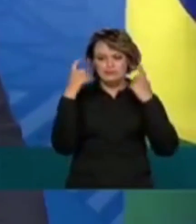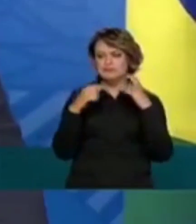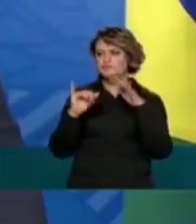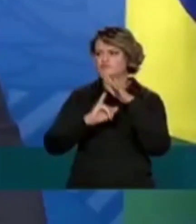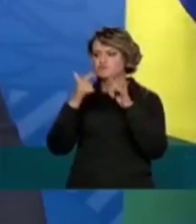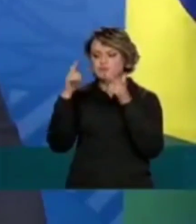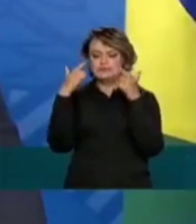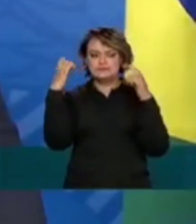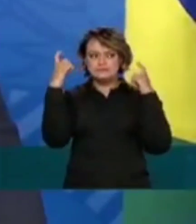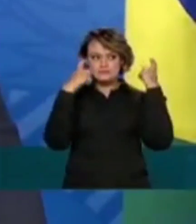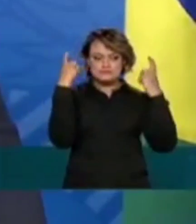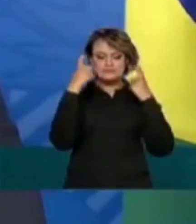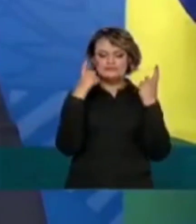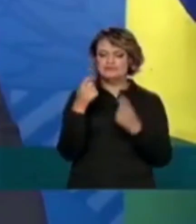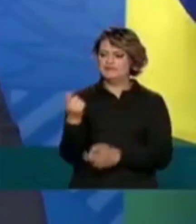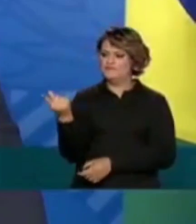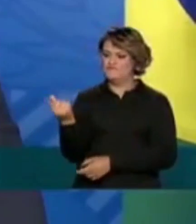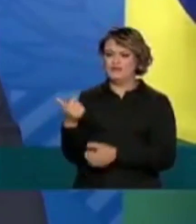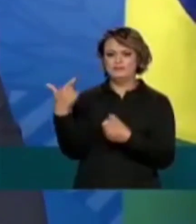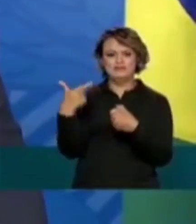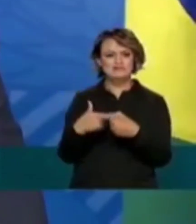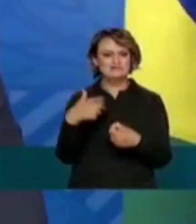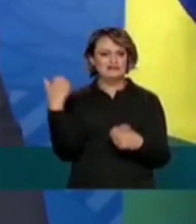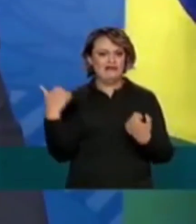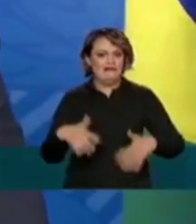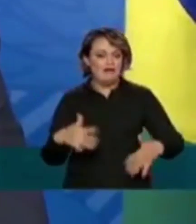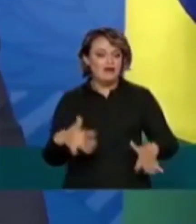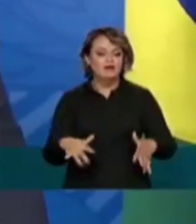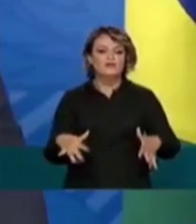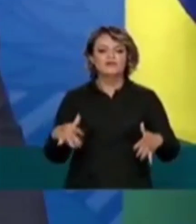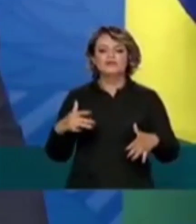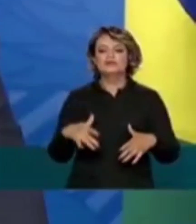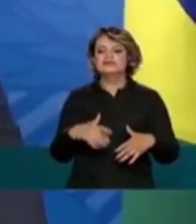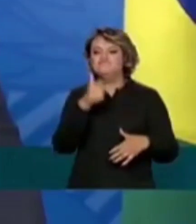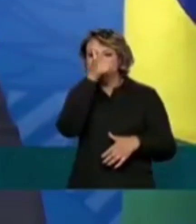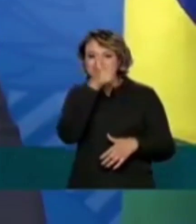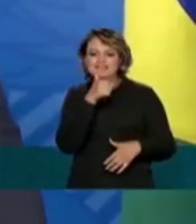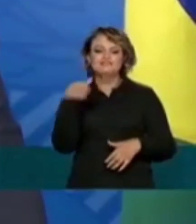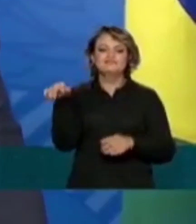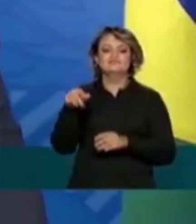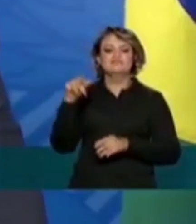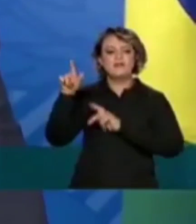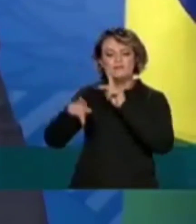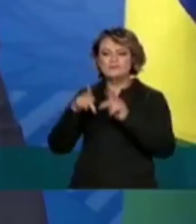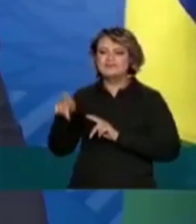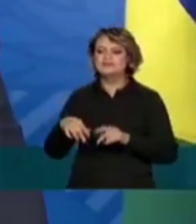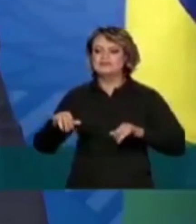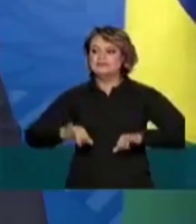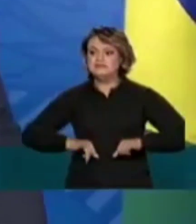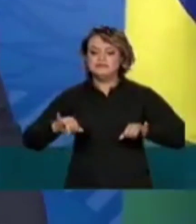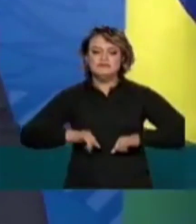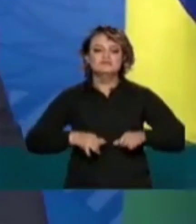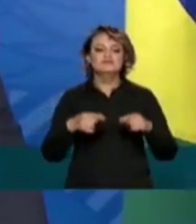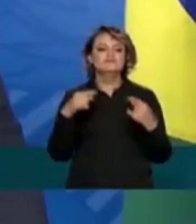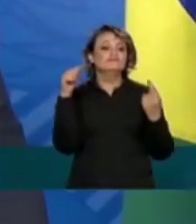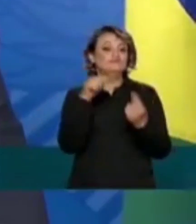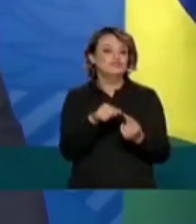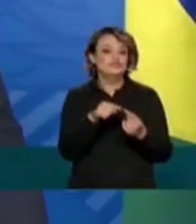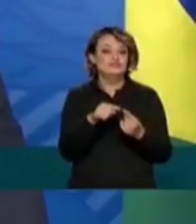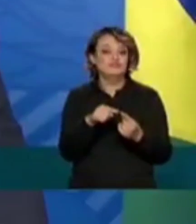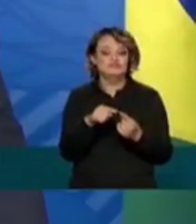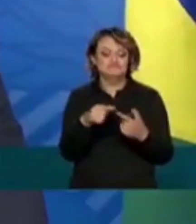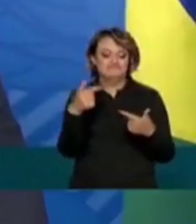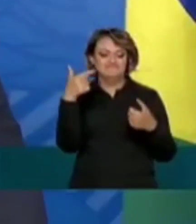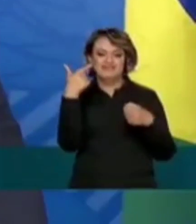instituições, com o preço dos combustíveis e com o sacrifício da população brasileira e dos consumidores brasileiros em relação a